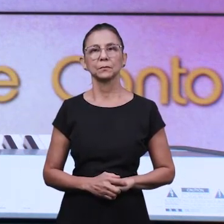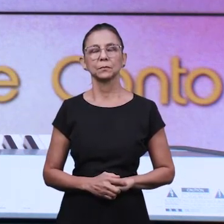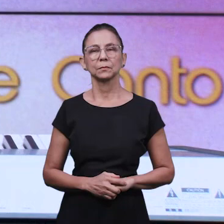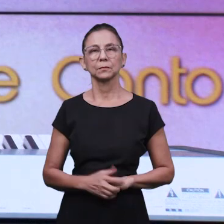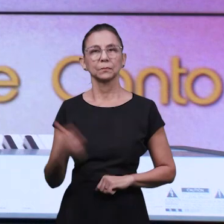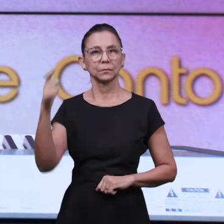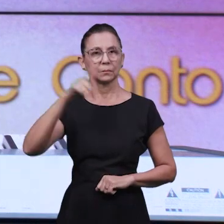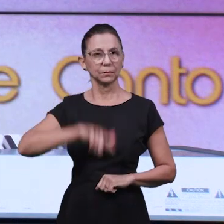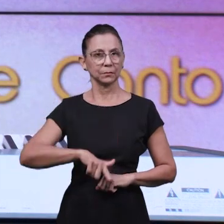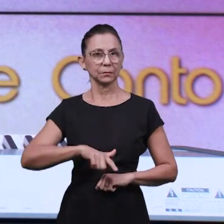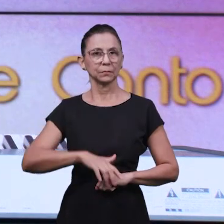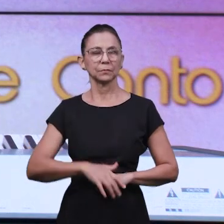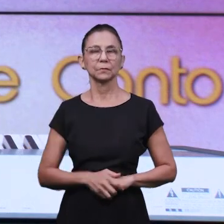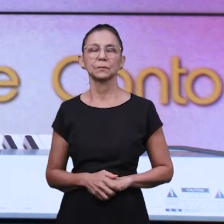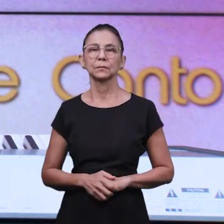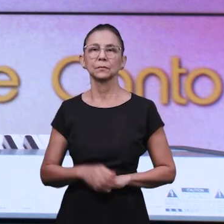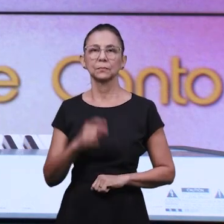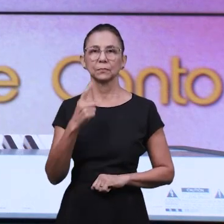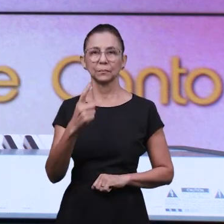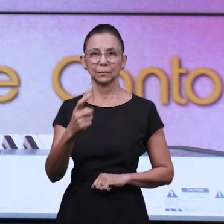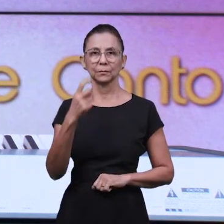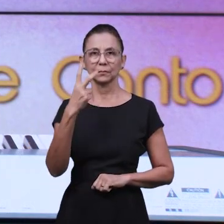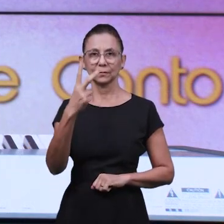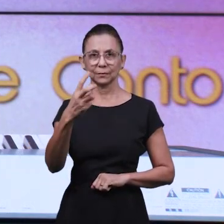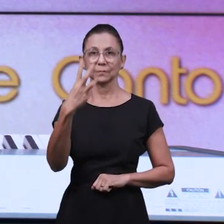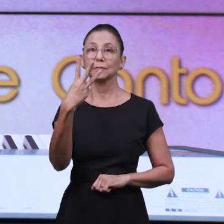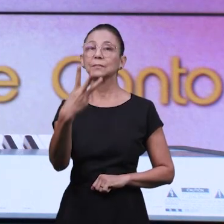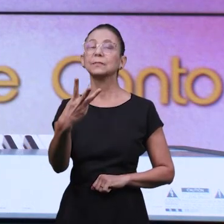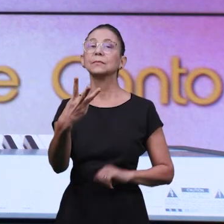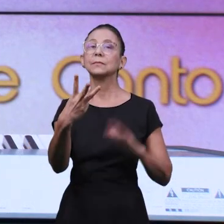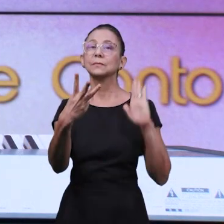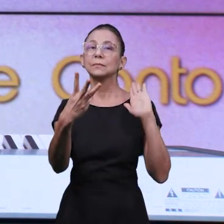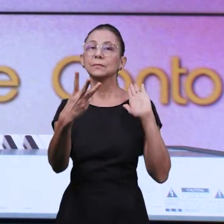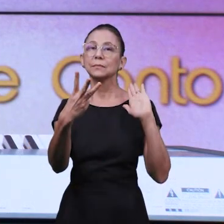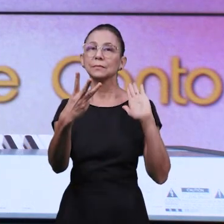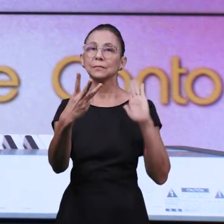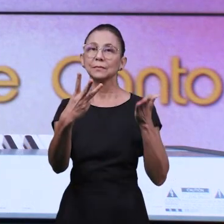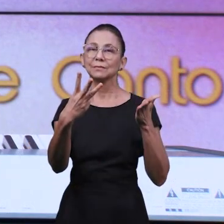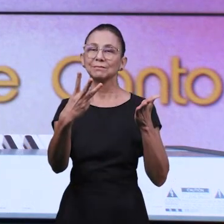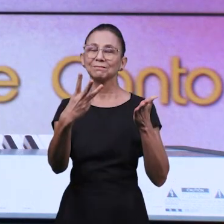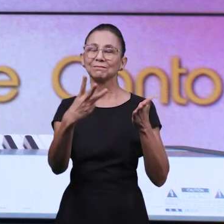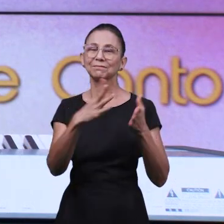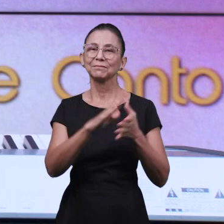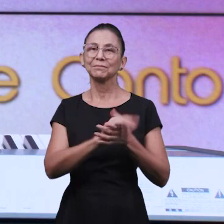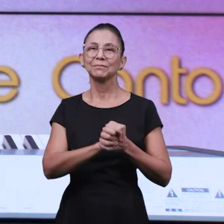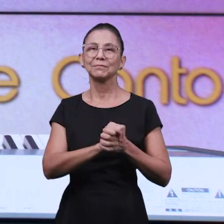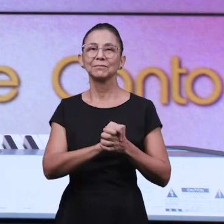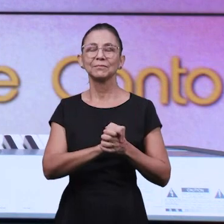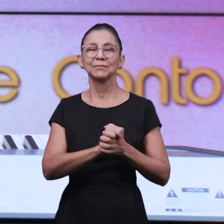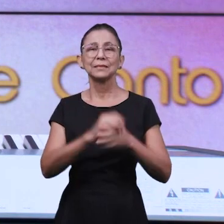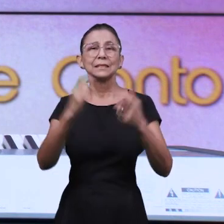Vamos retomar. 1, 2, 3 e